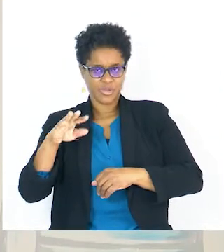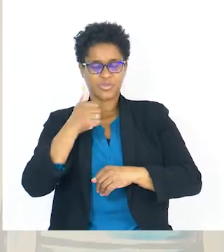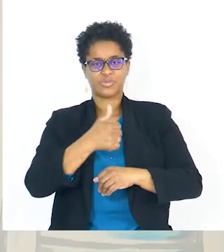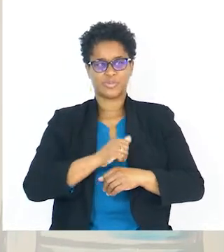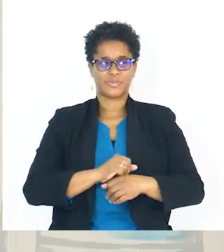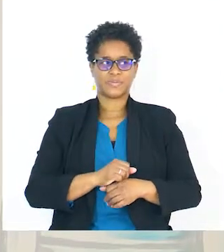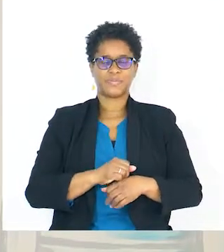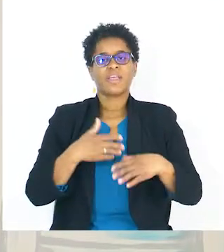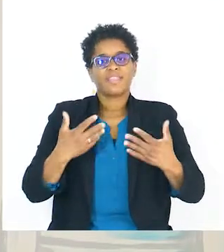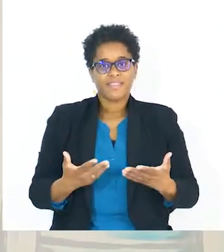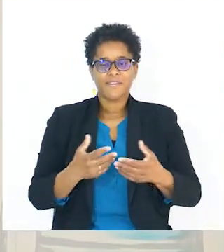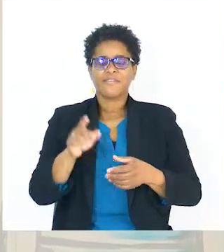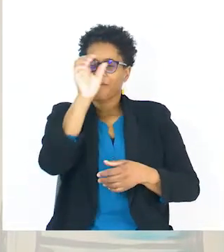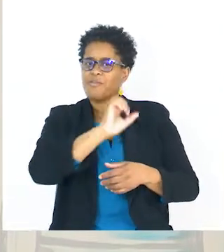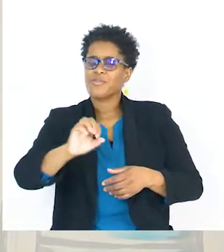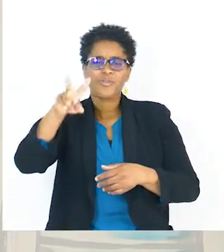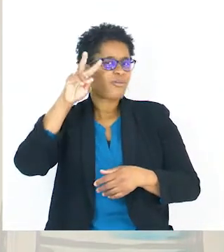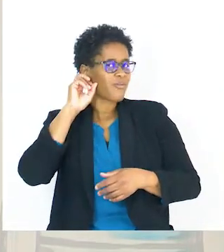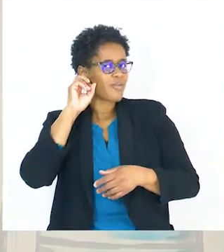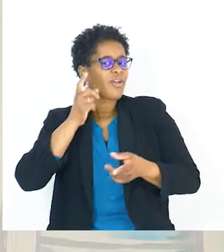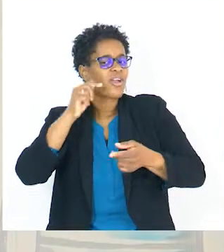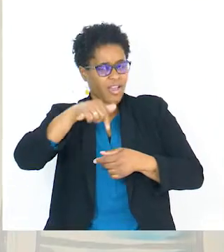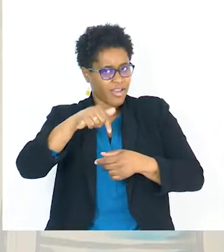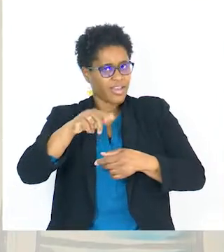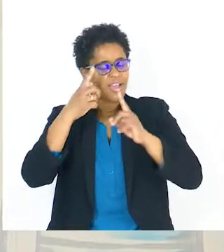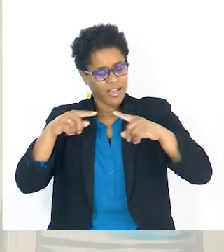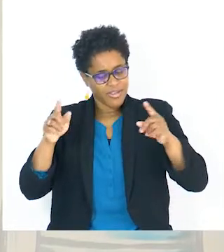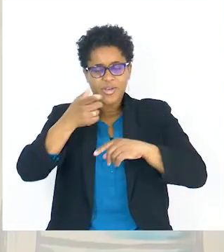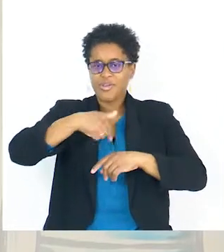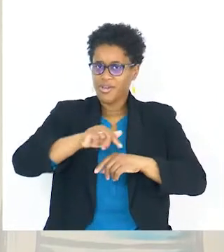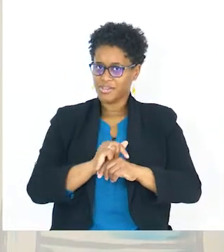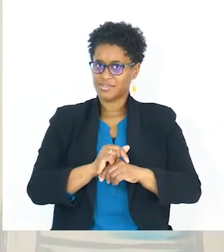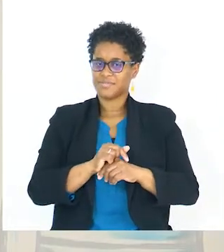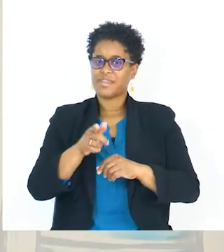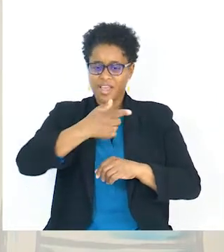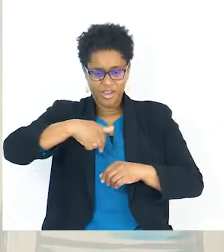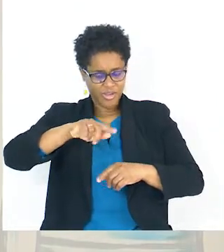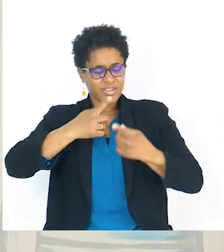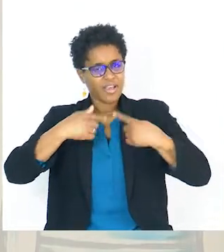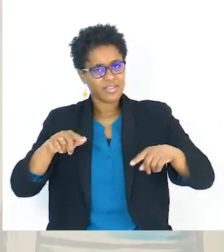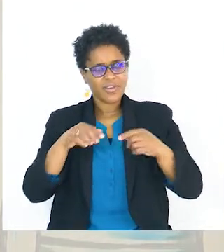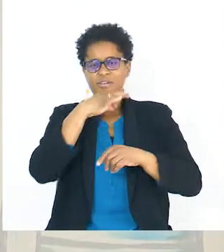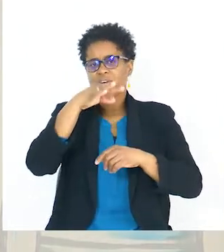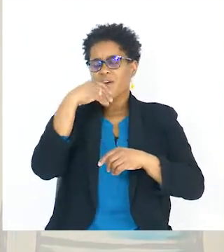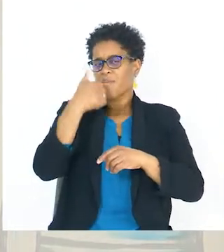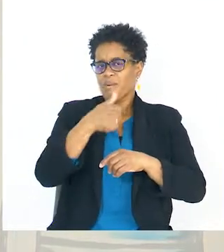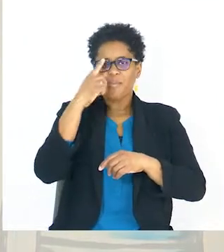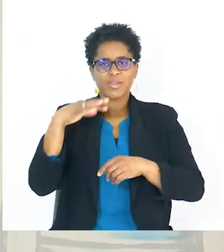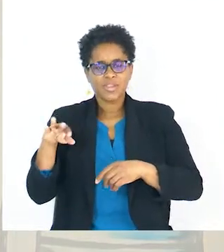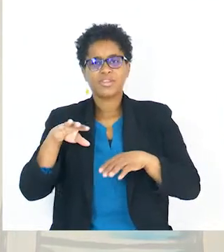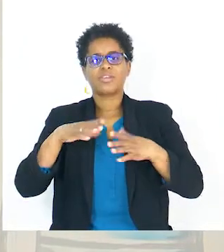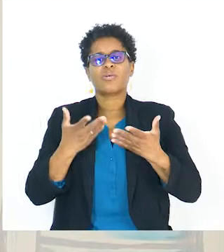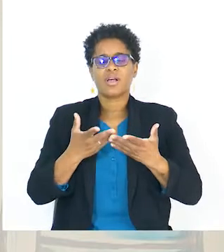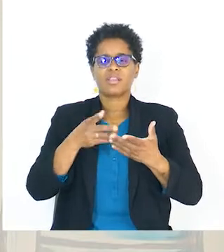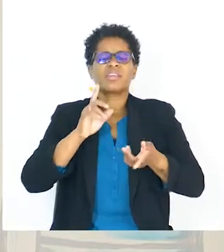bons meninos. Então, vocês ouviram o que é na nossa canção? A nossa canção falava que o bom menino